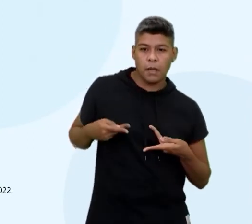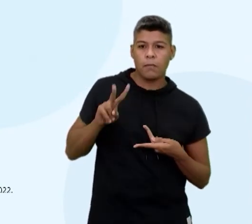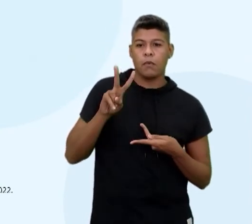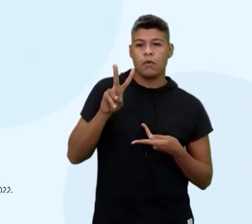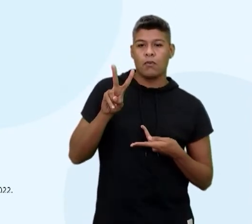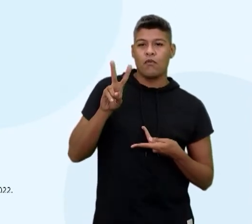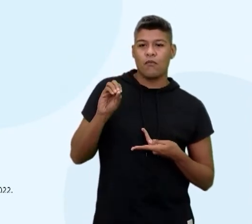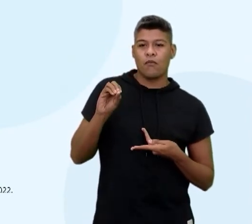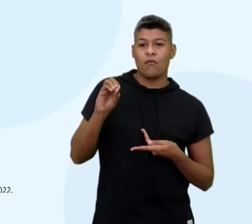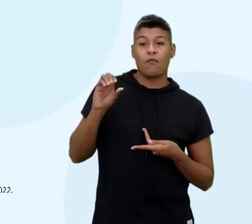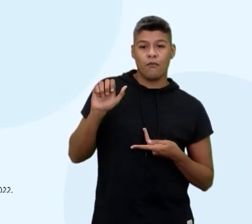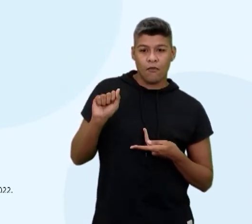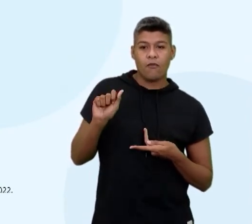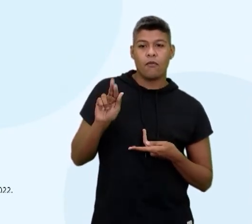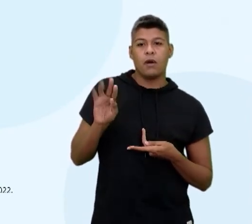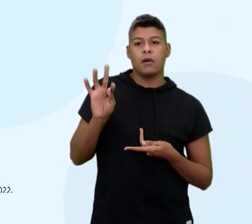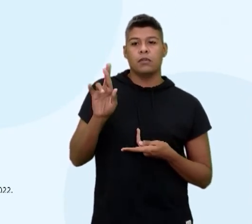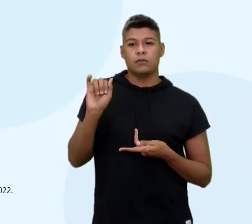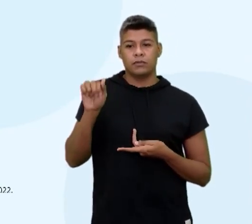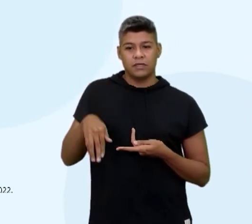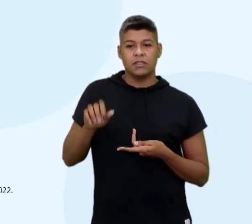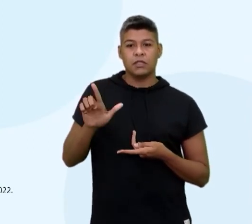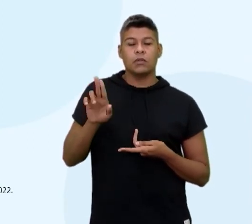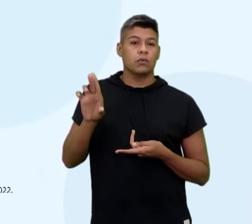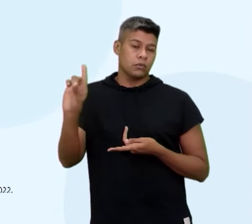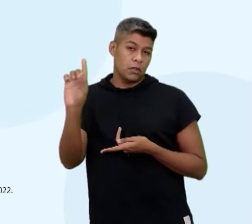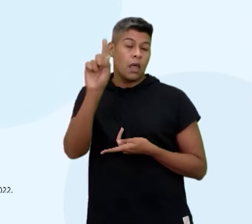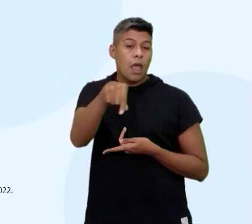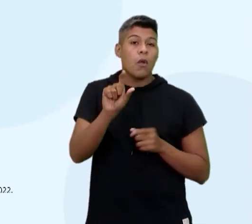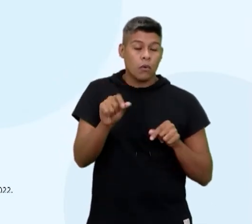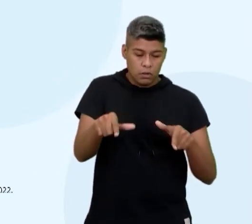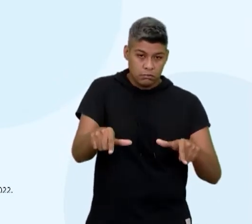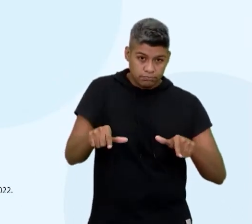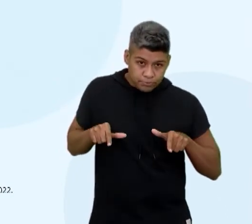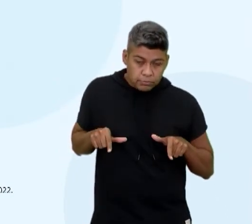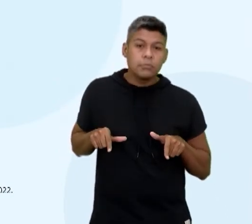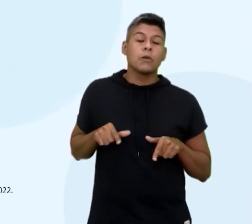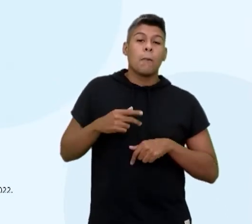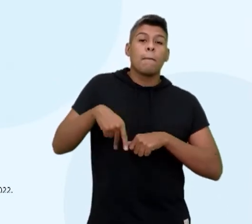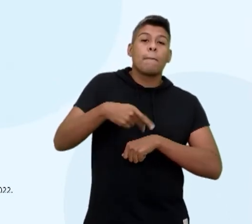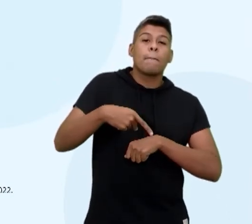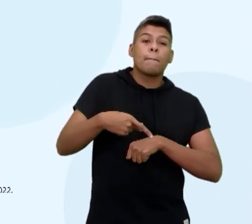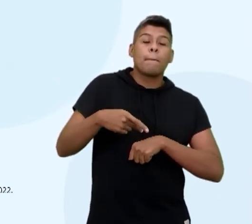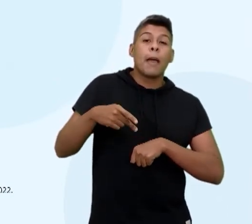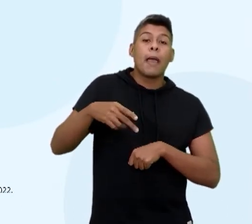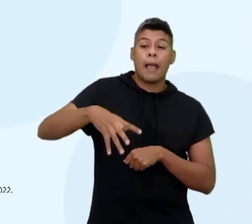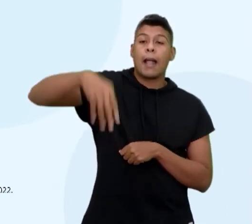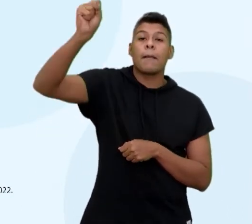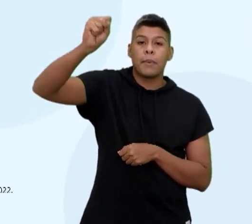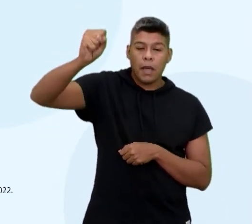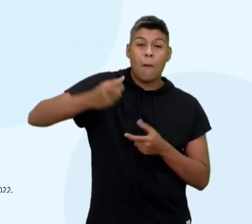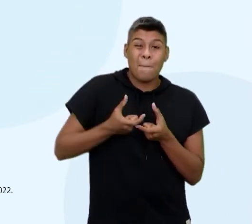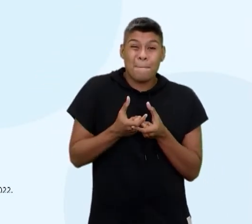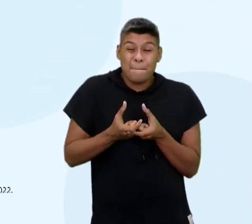que é uma espécie de Nobel da Geografia. Então ele recebe aí o Prêmio Nobel de Geografia, né, que é o maior